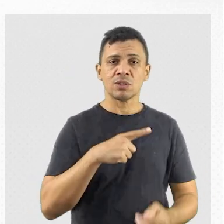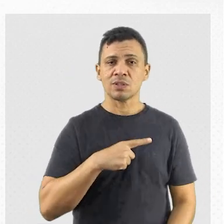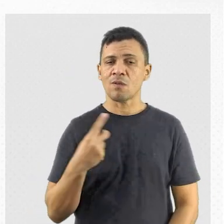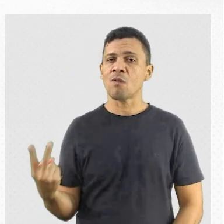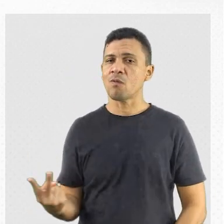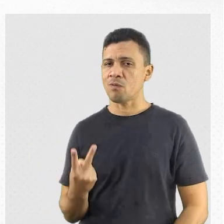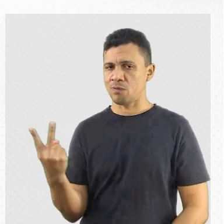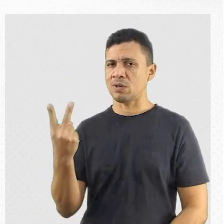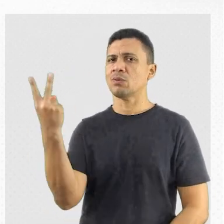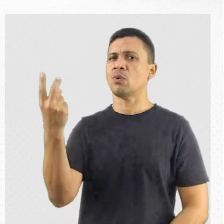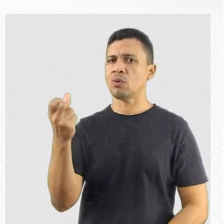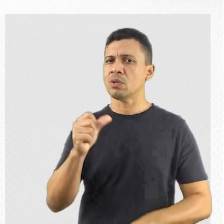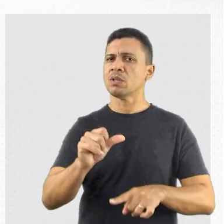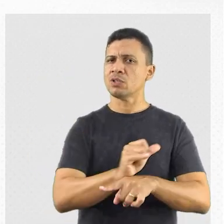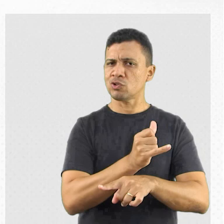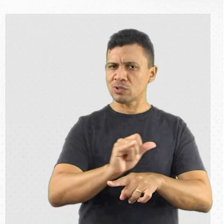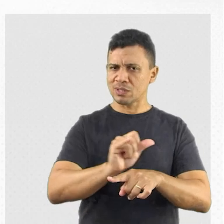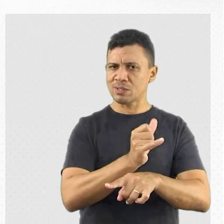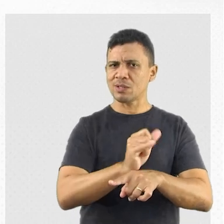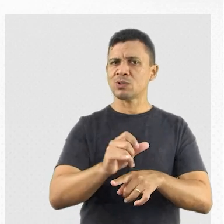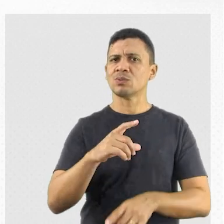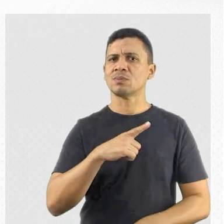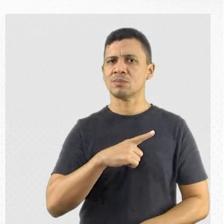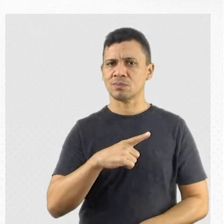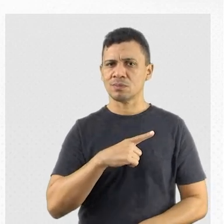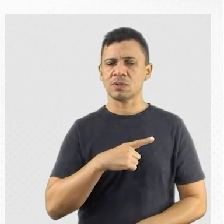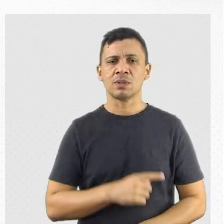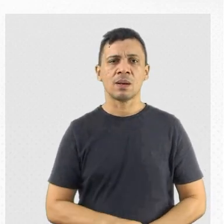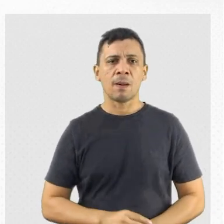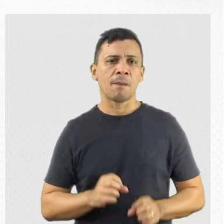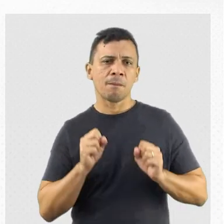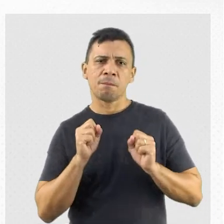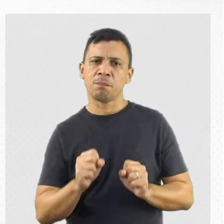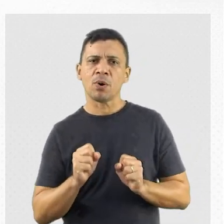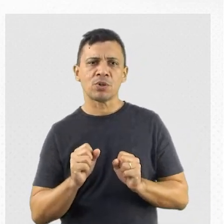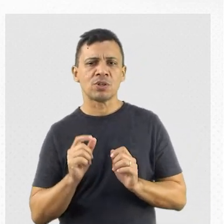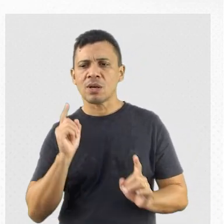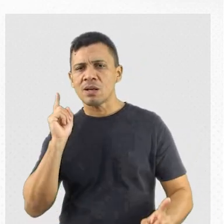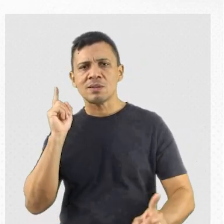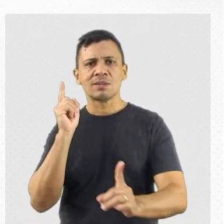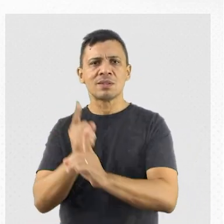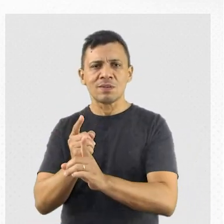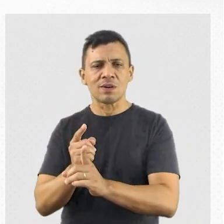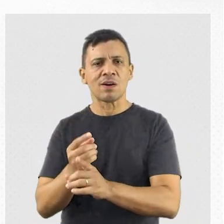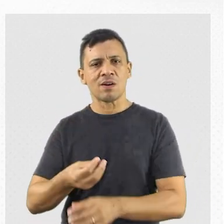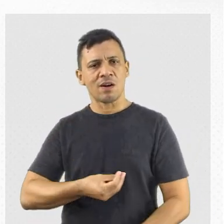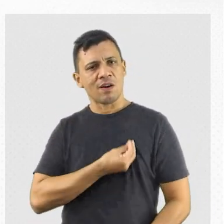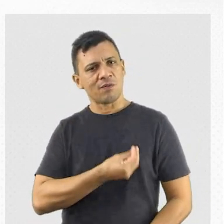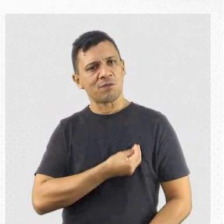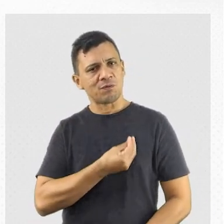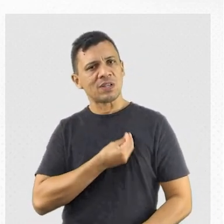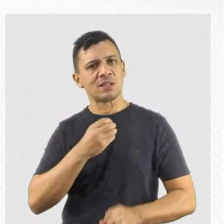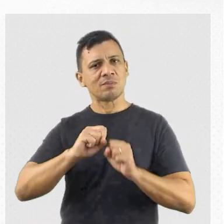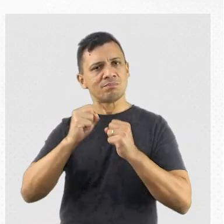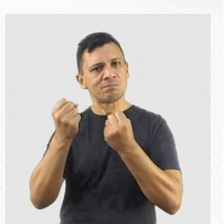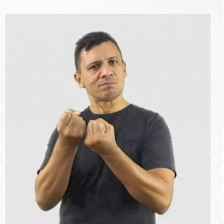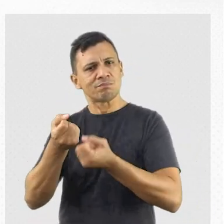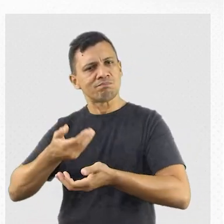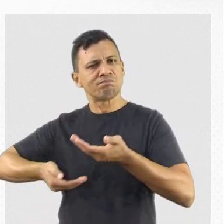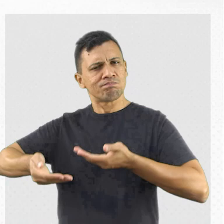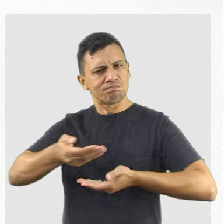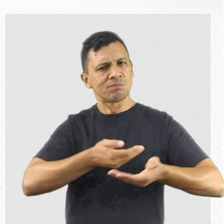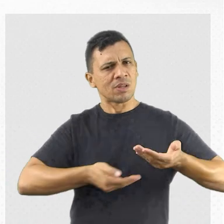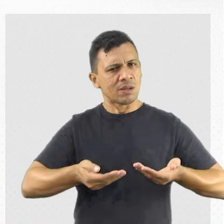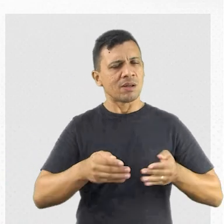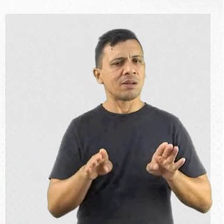é coletivo, ele é formado pela sociedade. Os nossos valores que nós cultivamos e que nos ajudam a acreditar que as